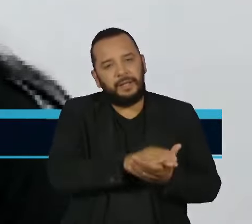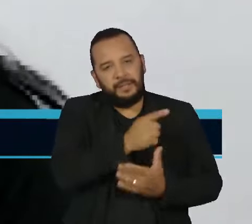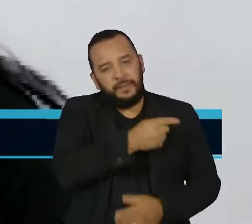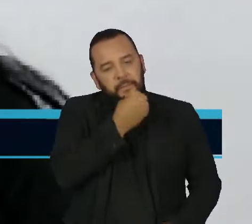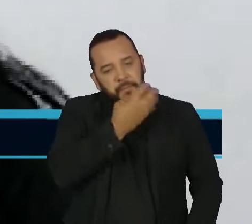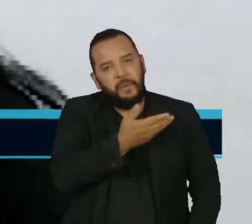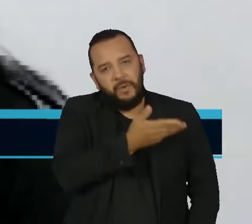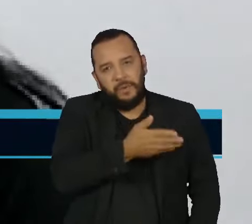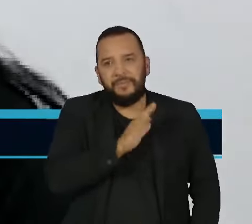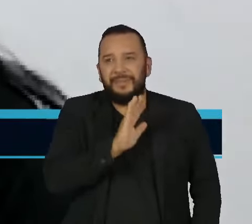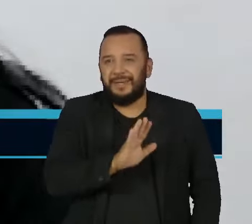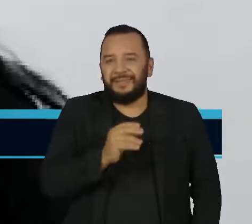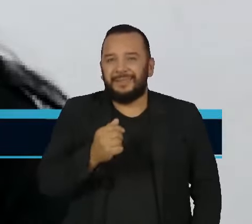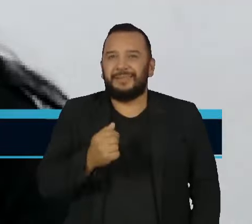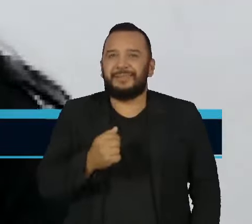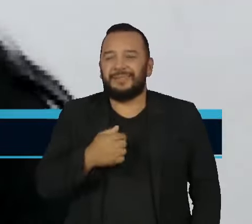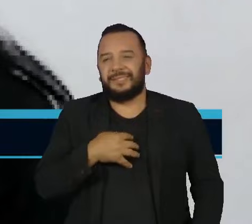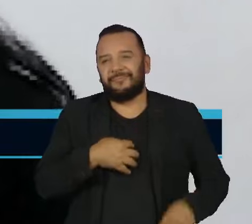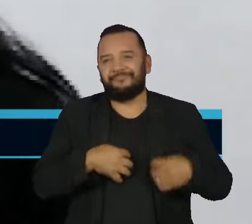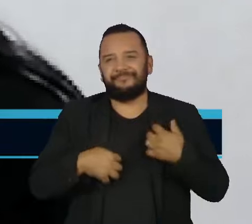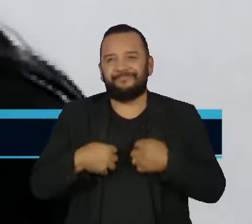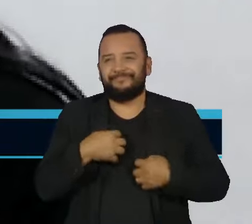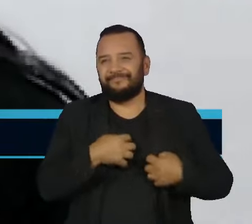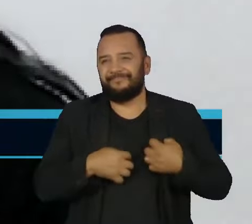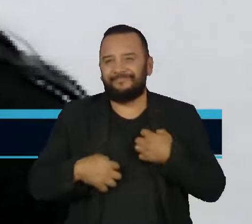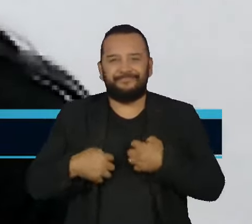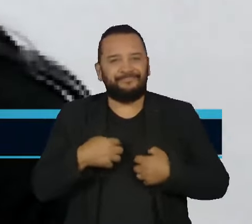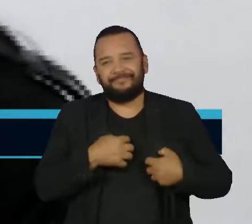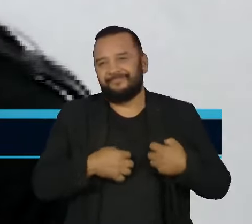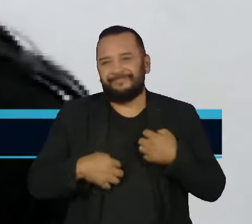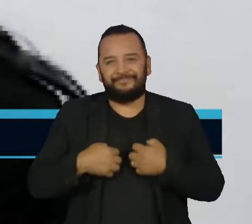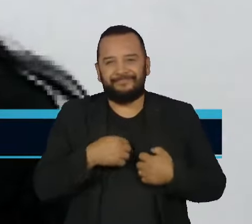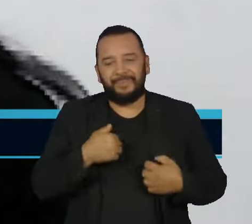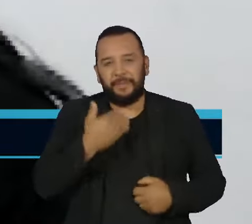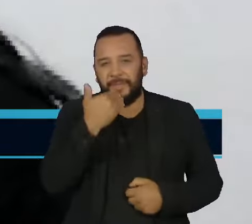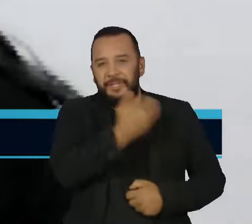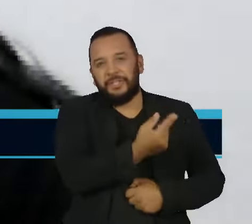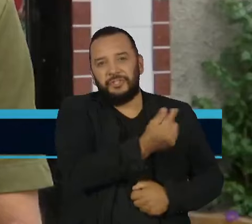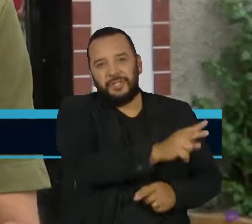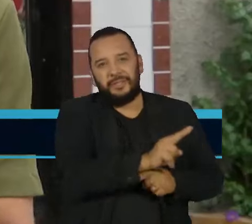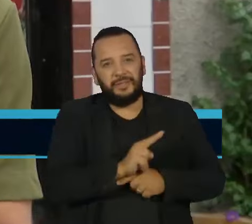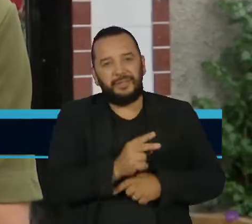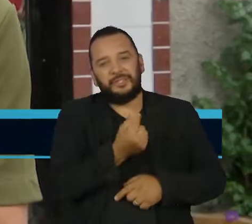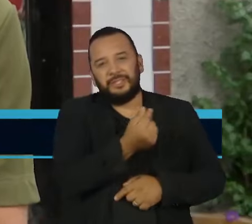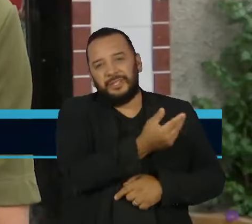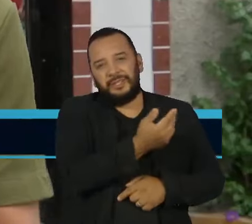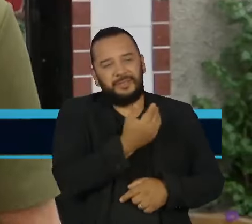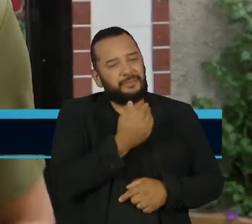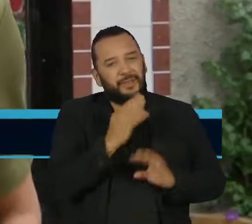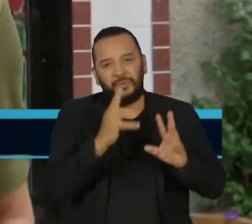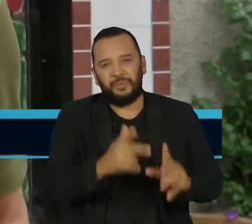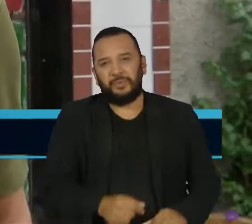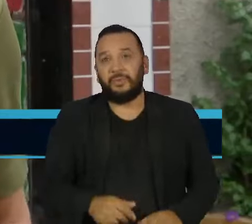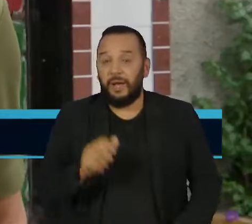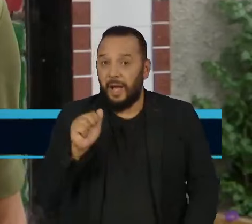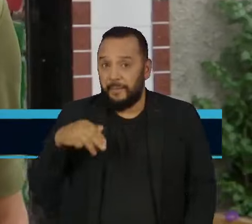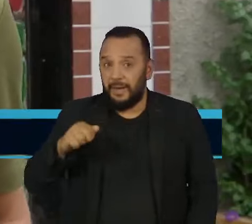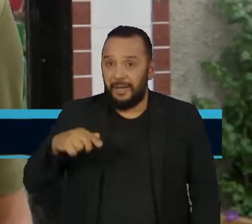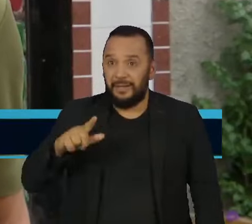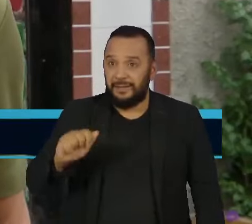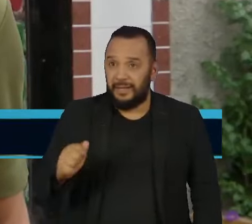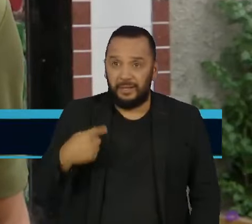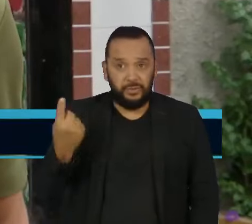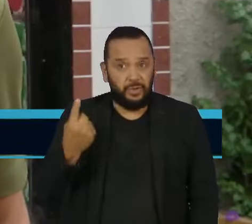É desgastante, é um pouquinho humilhante mesmo, ter que pedir dinheiro para tudo. Amanda não está